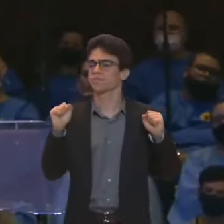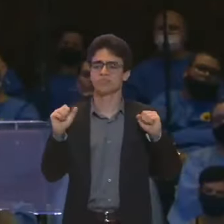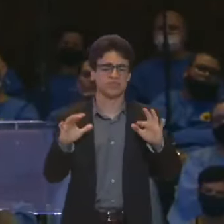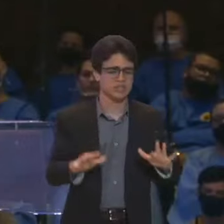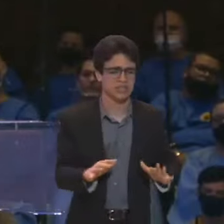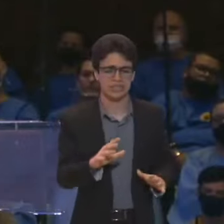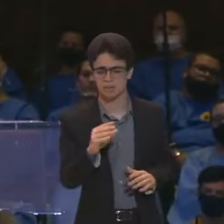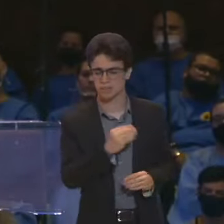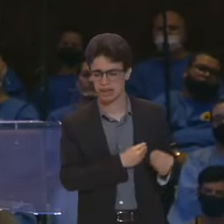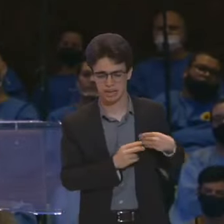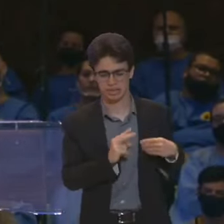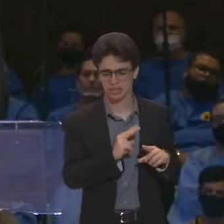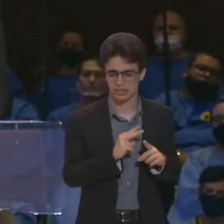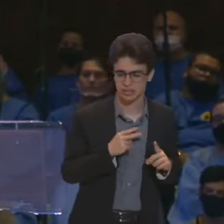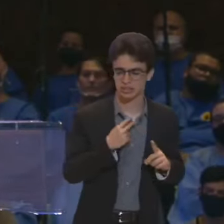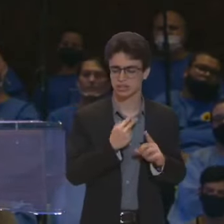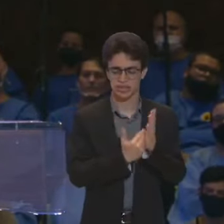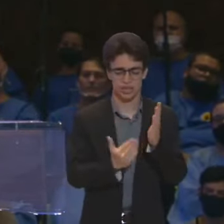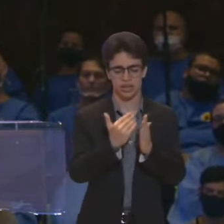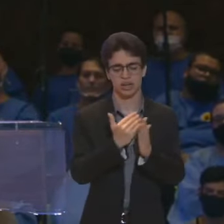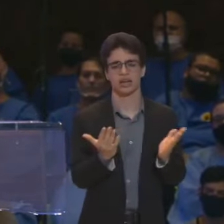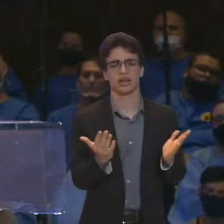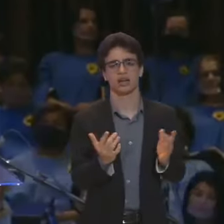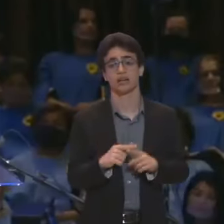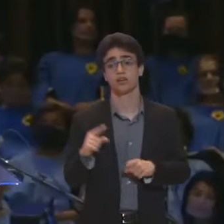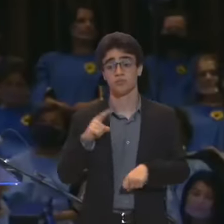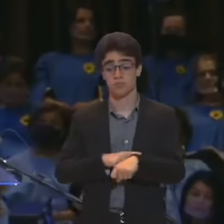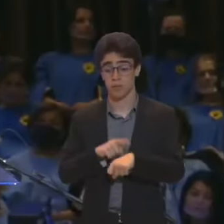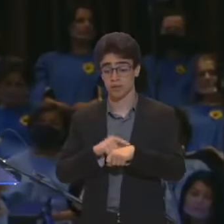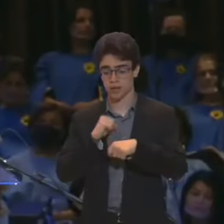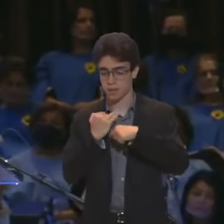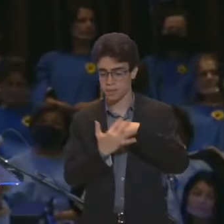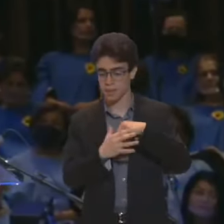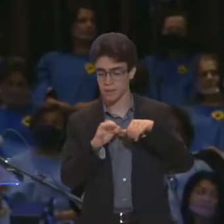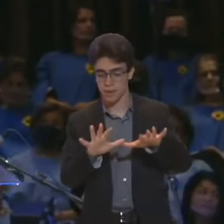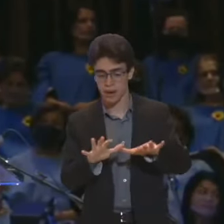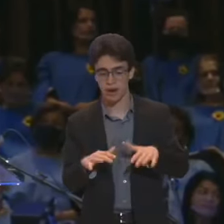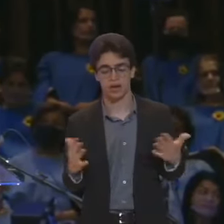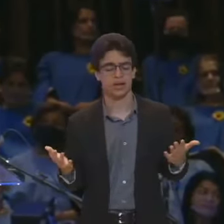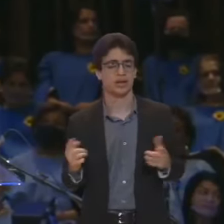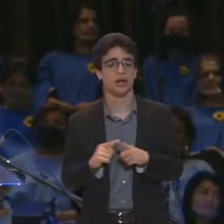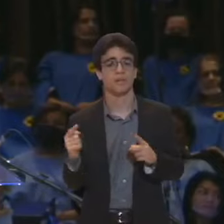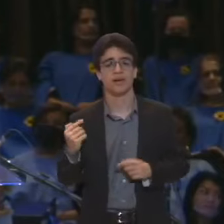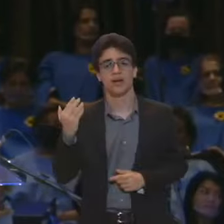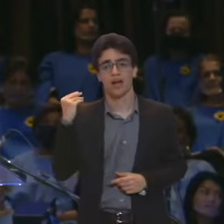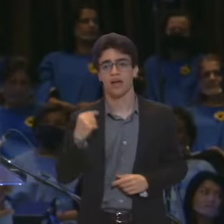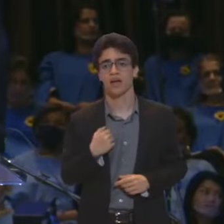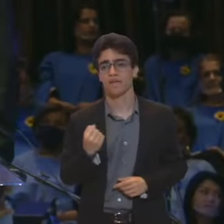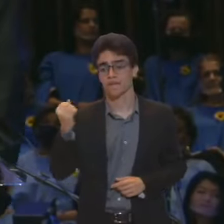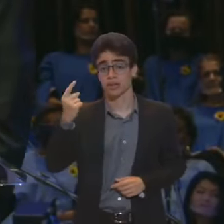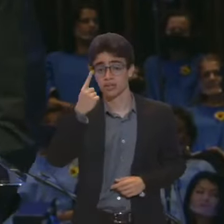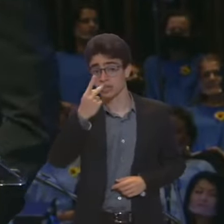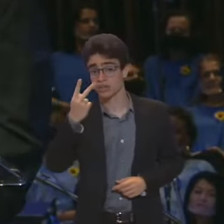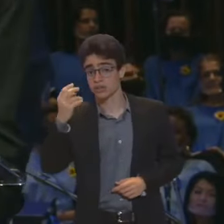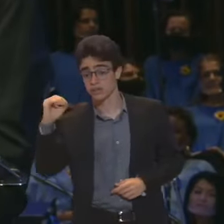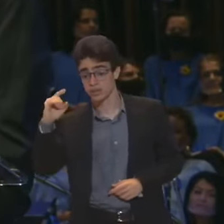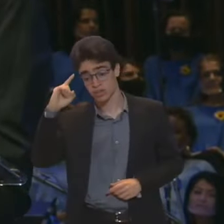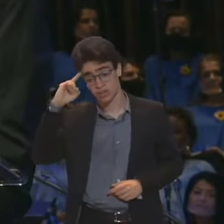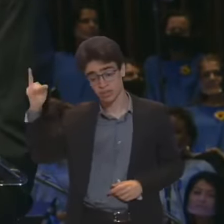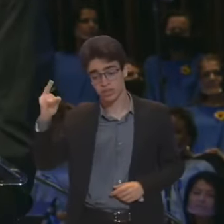Bíblia. Olhe, nesse tempo de vírus, eu viajo, esses últimos 120 dias, eu fui para